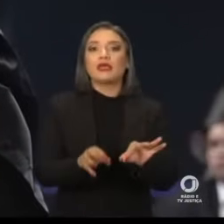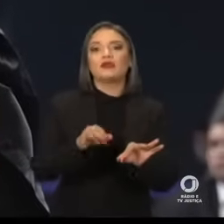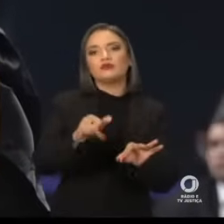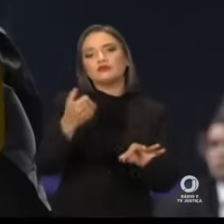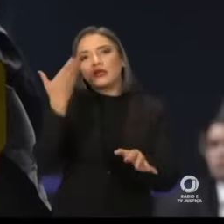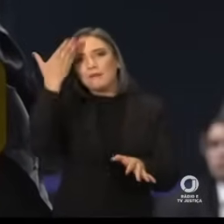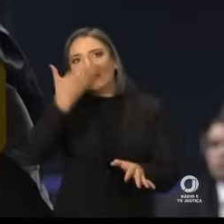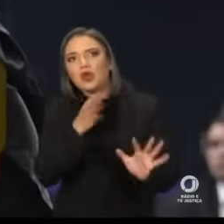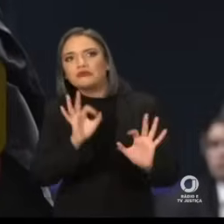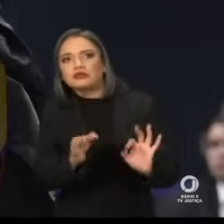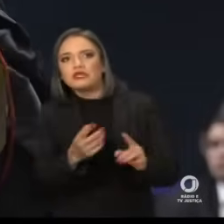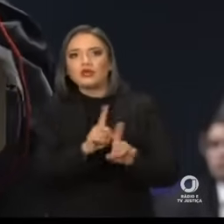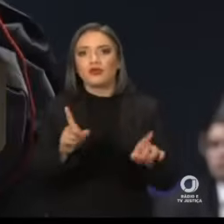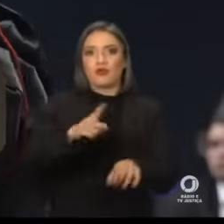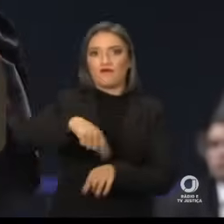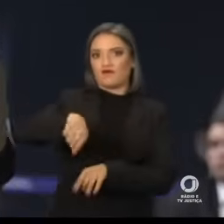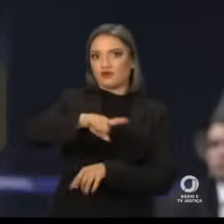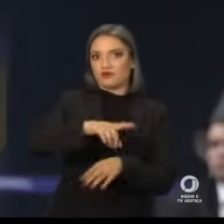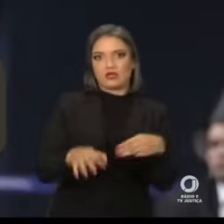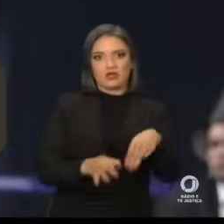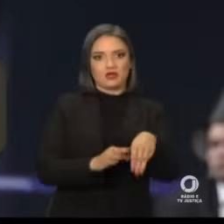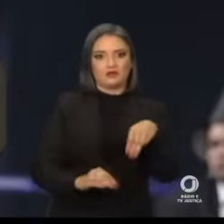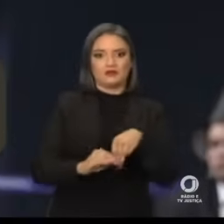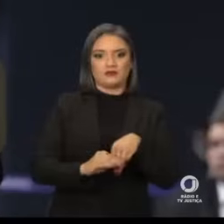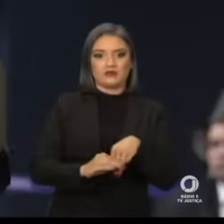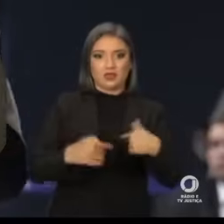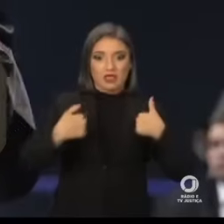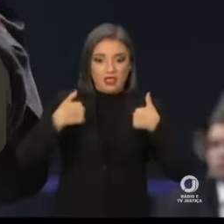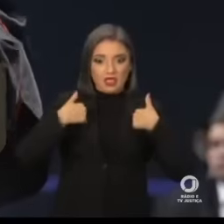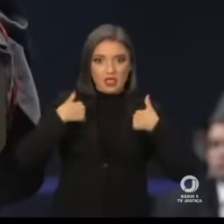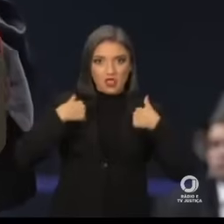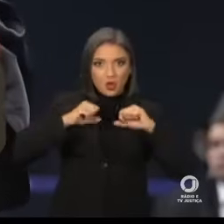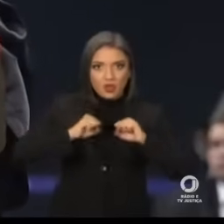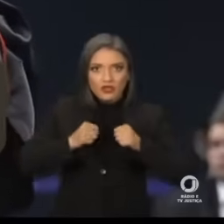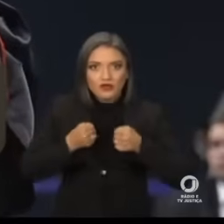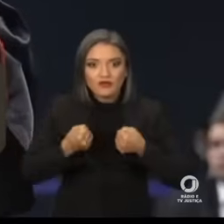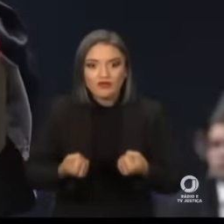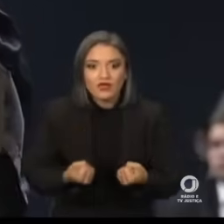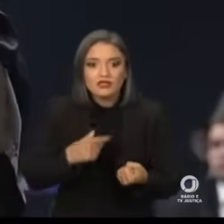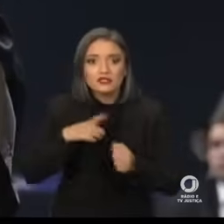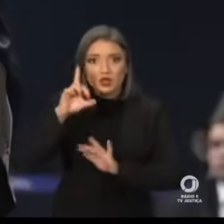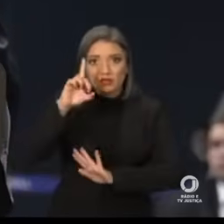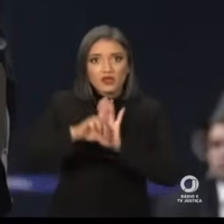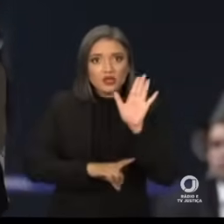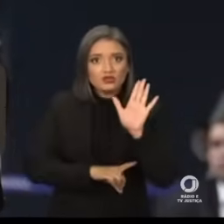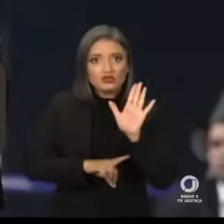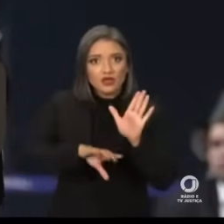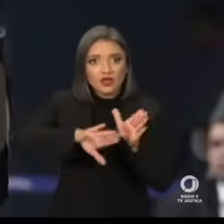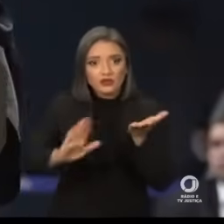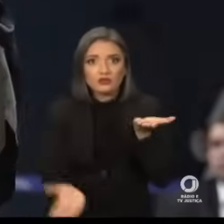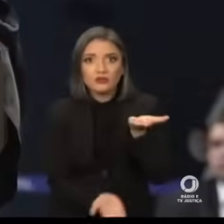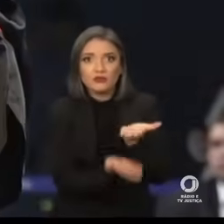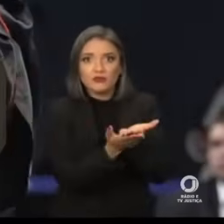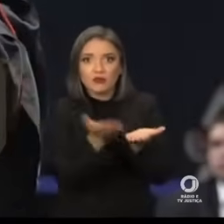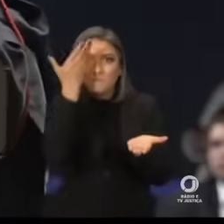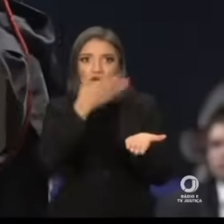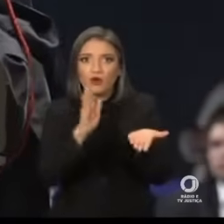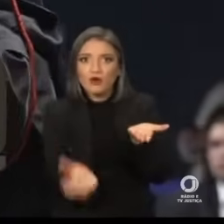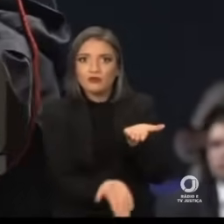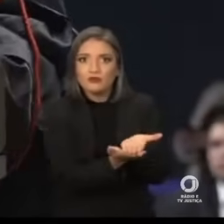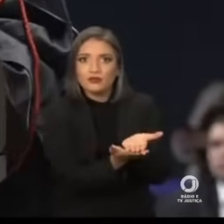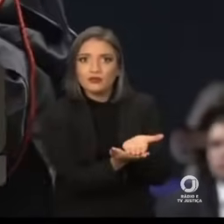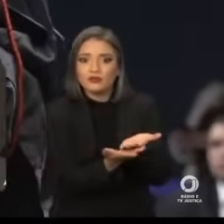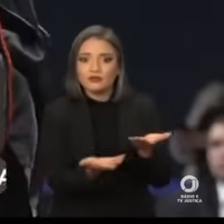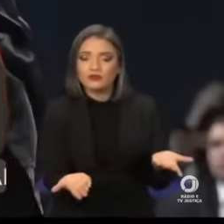Excelências. A defesa tem o direito de colocar o contexto dessa prova. Eu